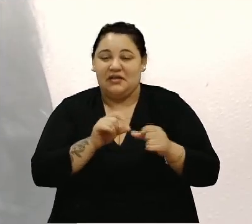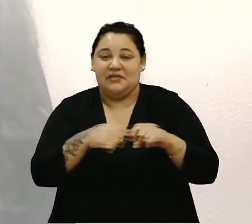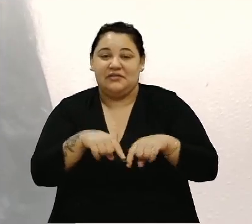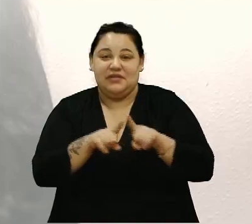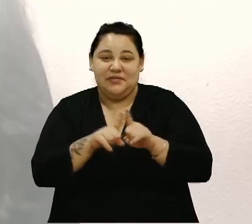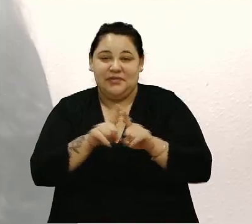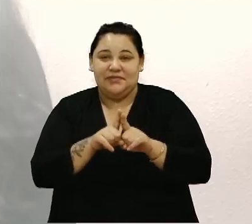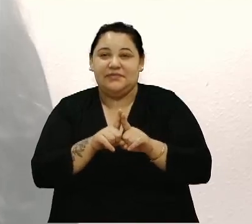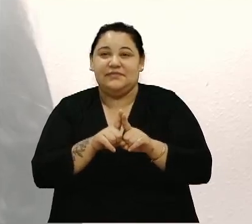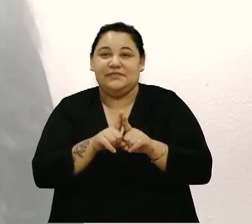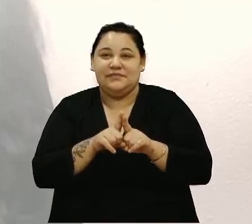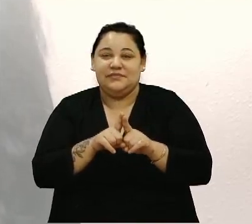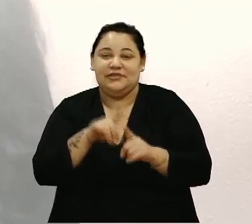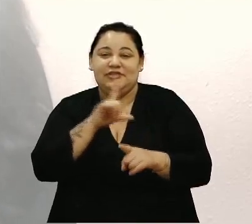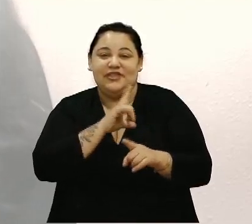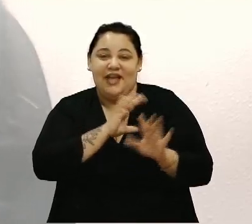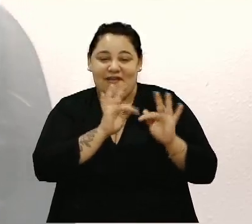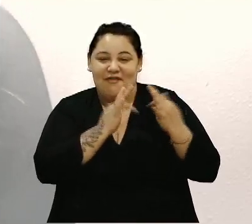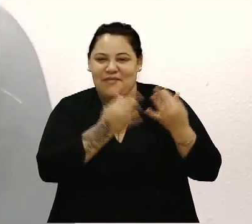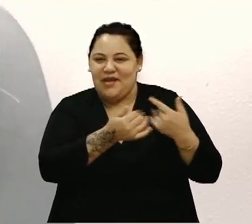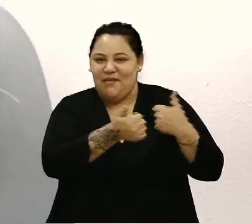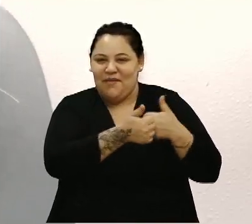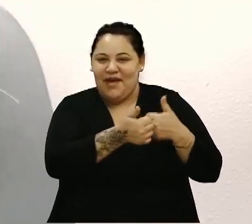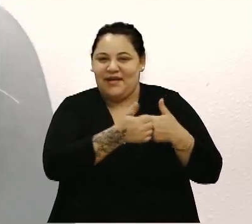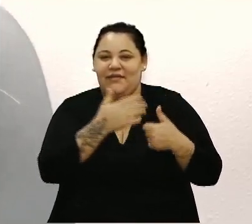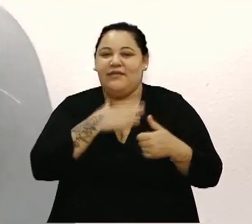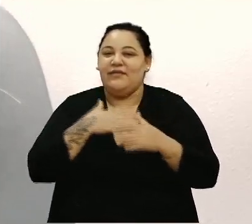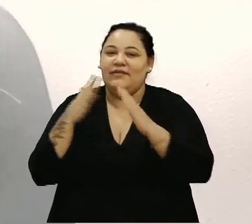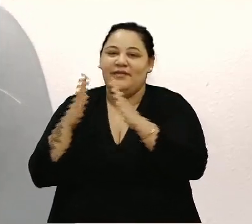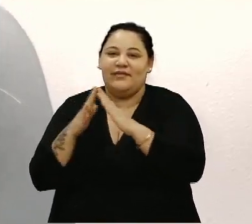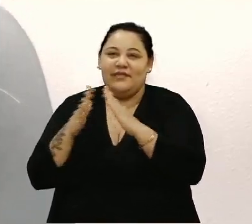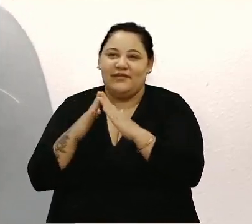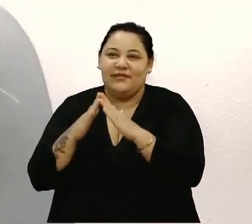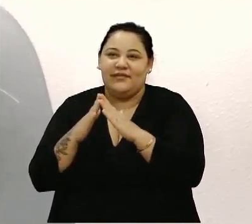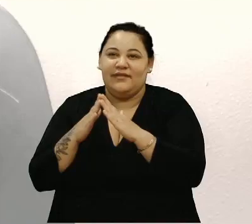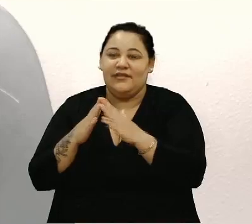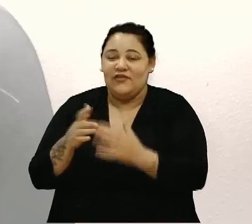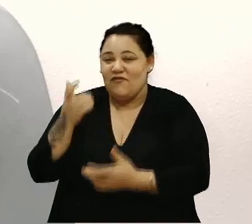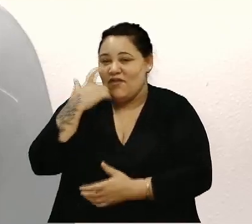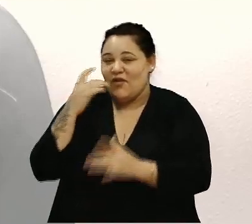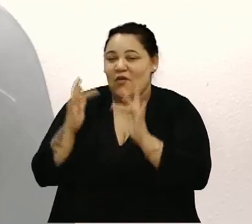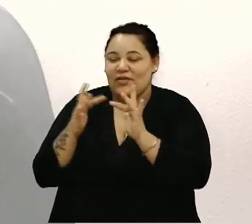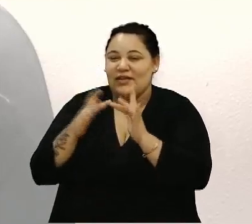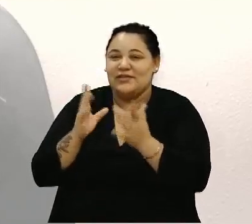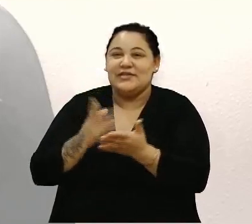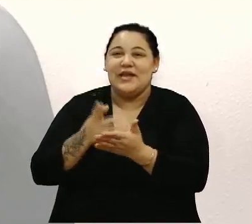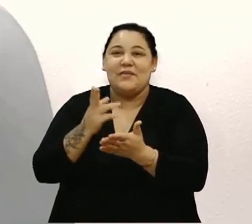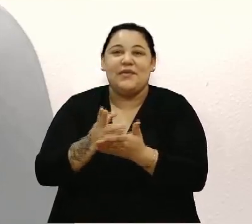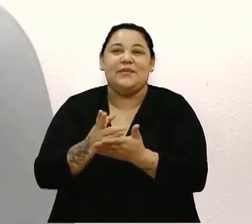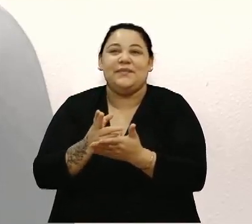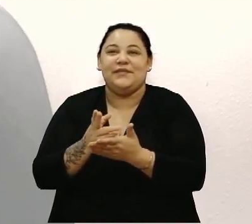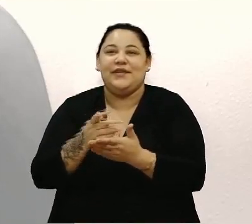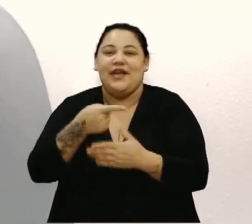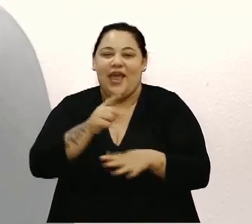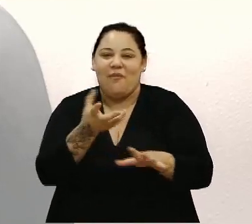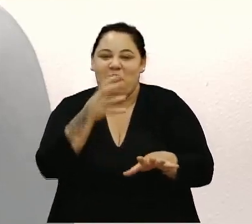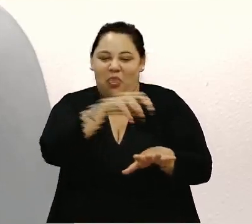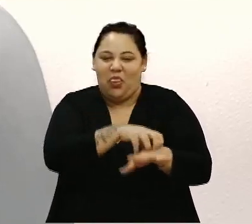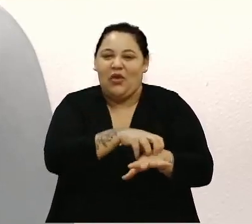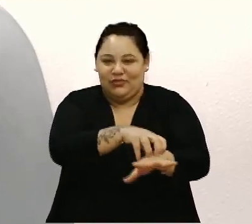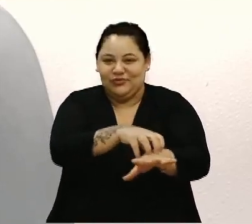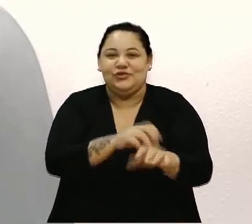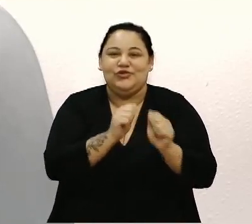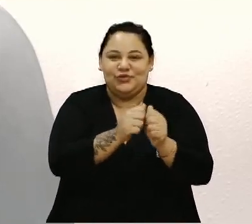Inclusive tinha parentes lá perto, próximo à minha casa, então a gente se via direto. E toda vez que eu ia lá carregar um caminhão, ele estava